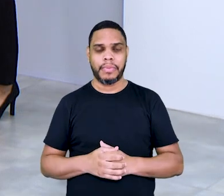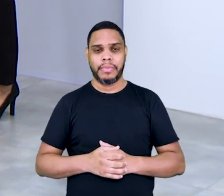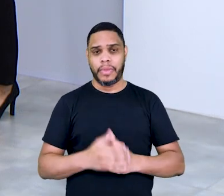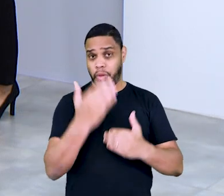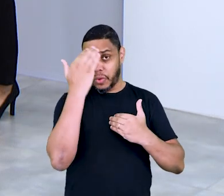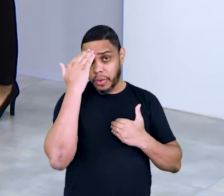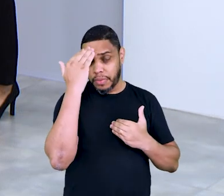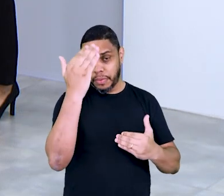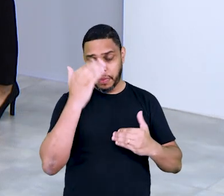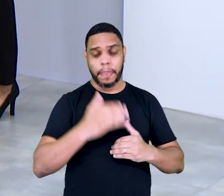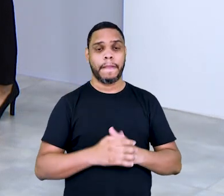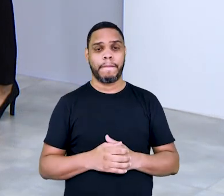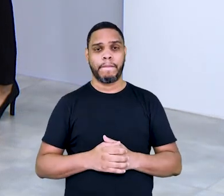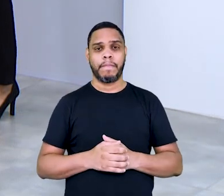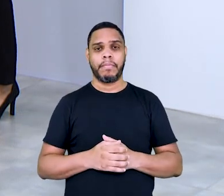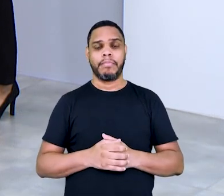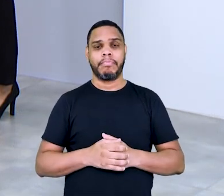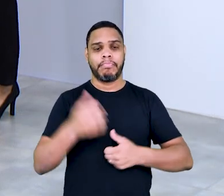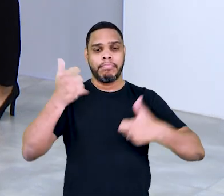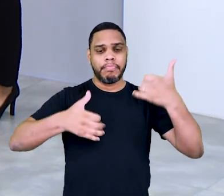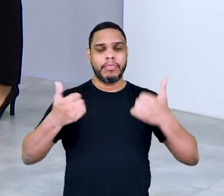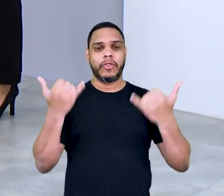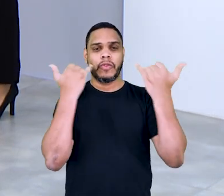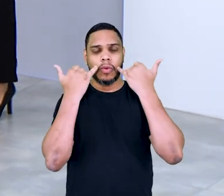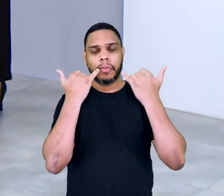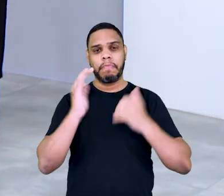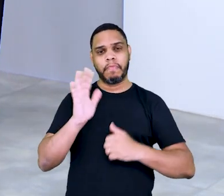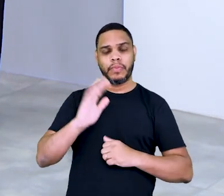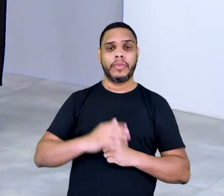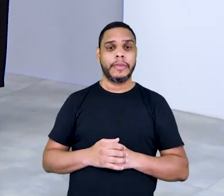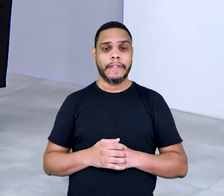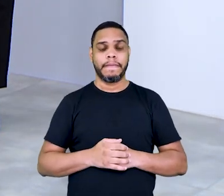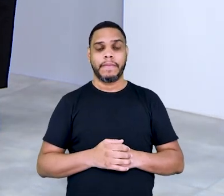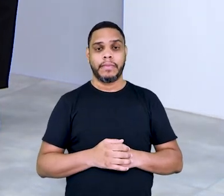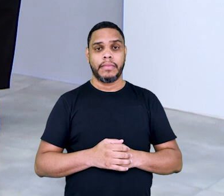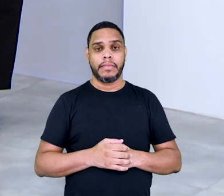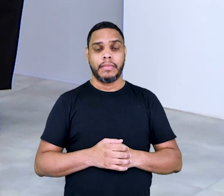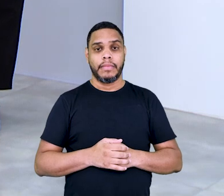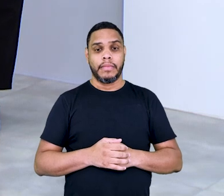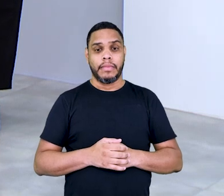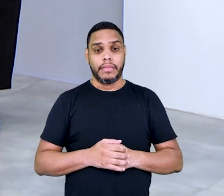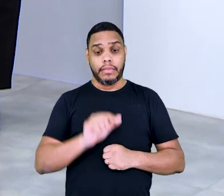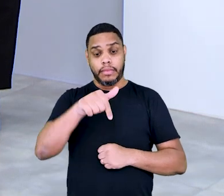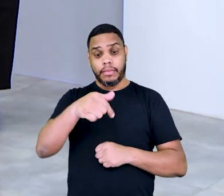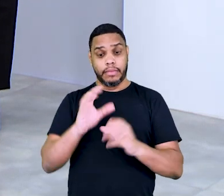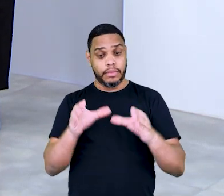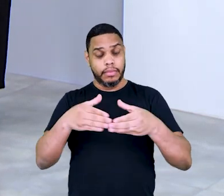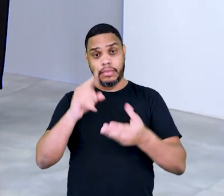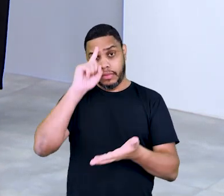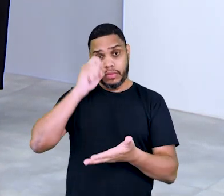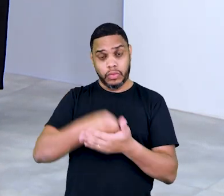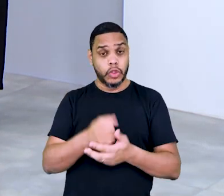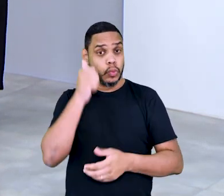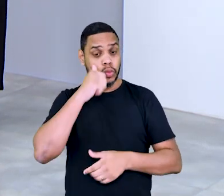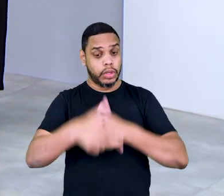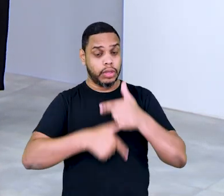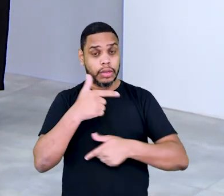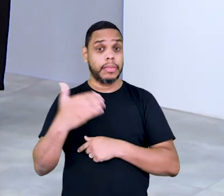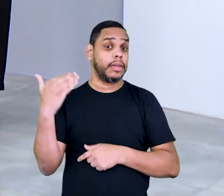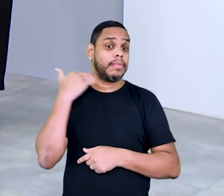Rossini. Muito obrigada pelas informações, Rossini. Até mais. A 7ª turma decidiu que uma bancária pode